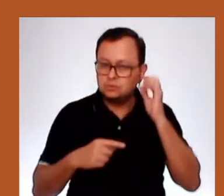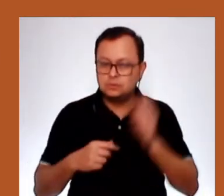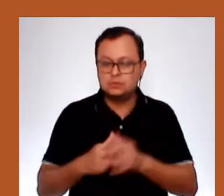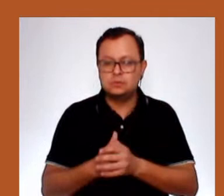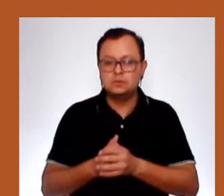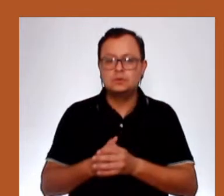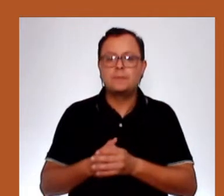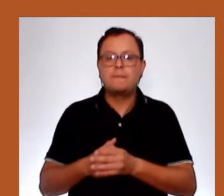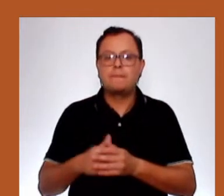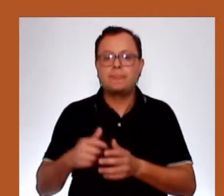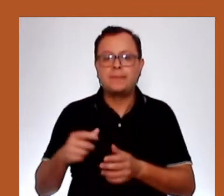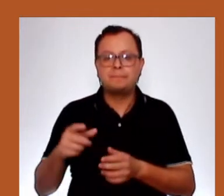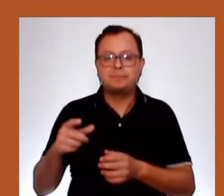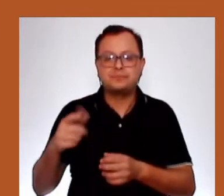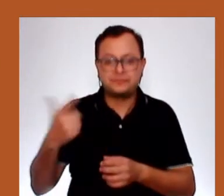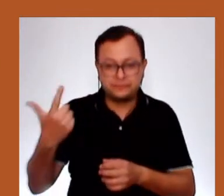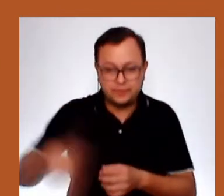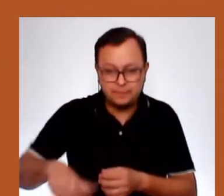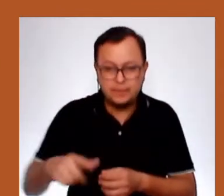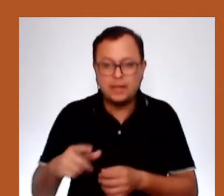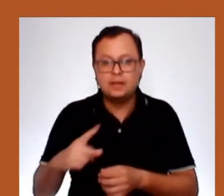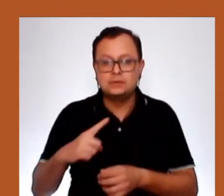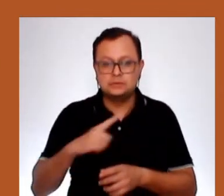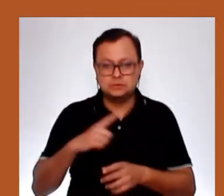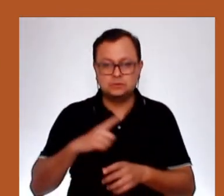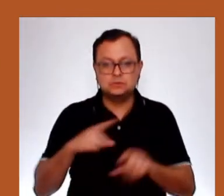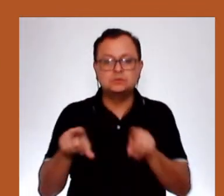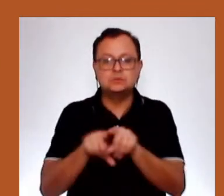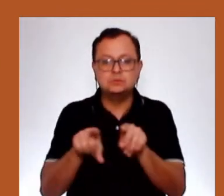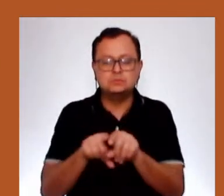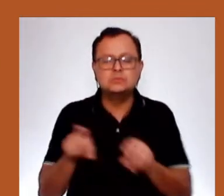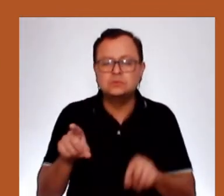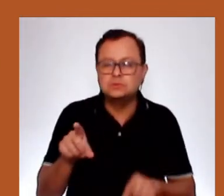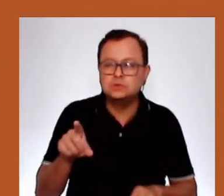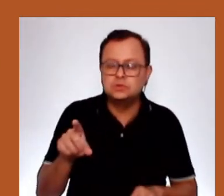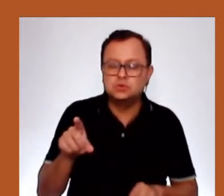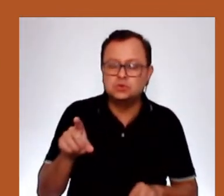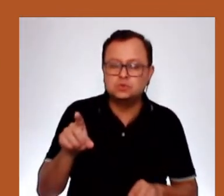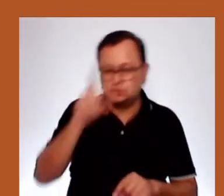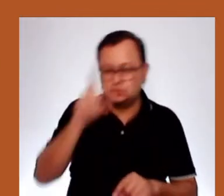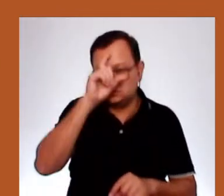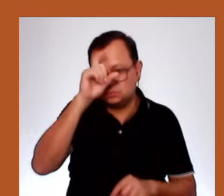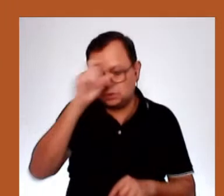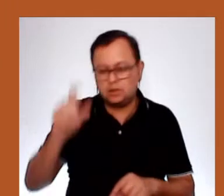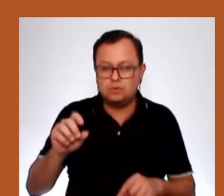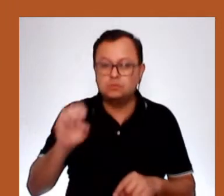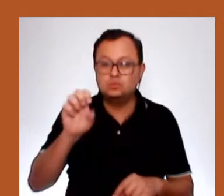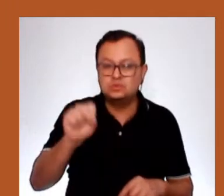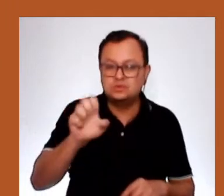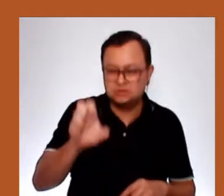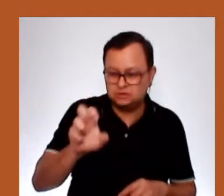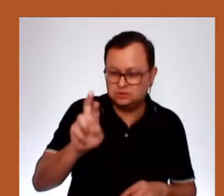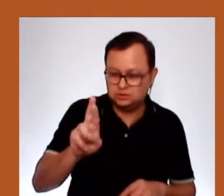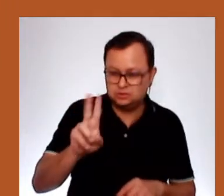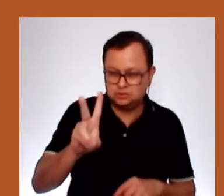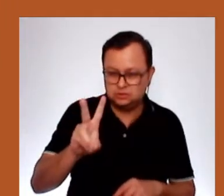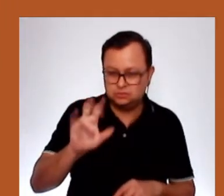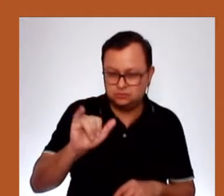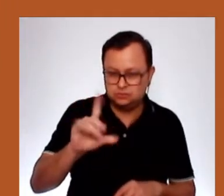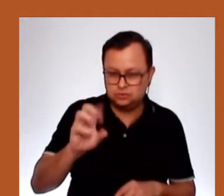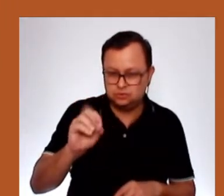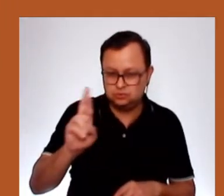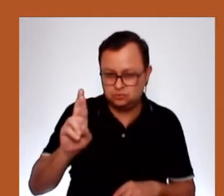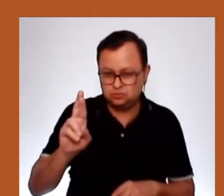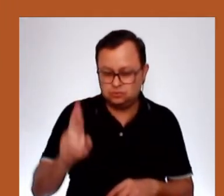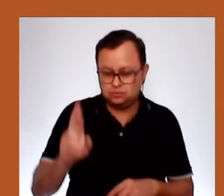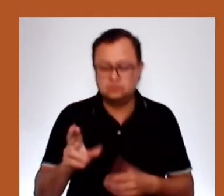no servidor, Dalva Matsumoto no servidor municipal. Tem muito serviço interessante de cuidado